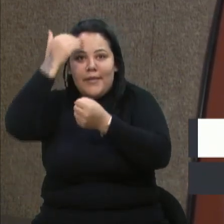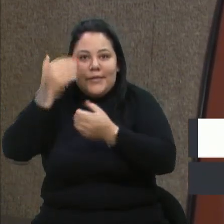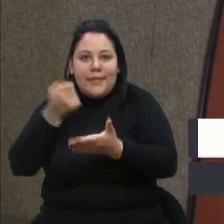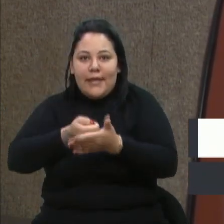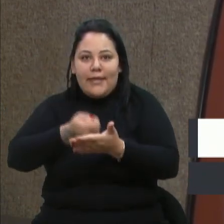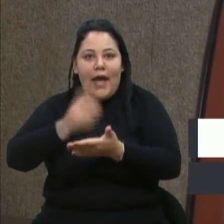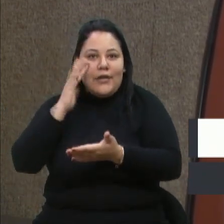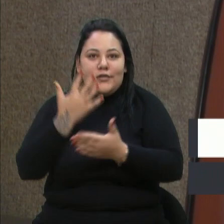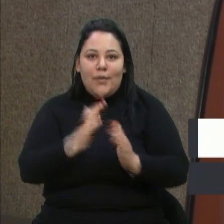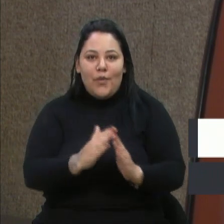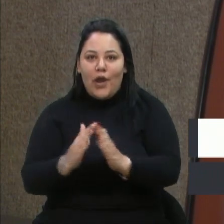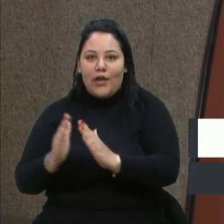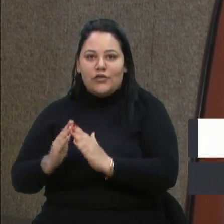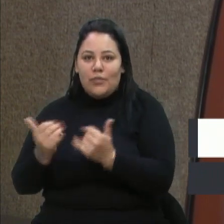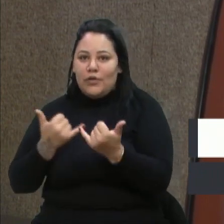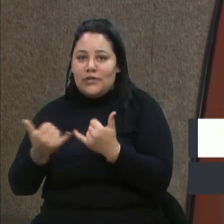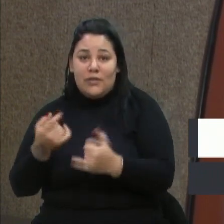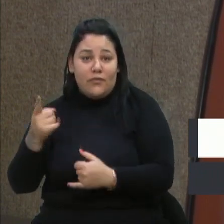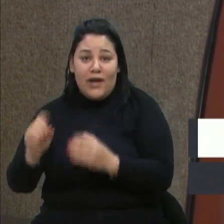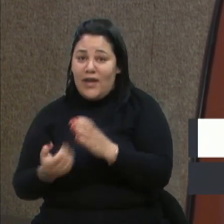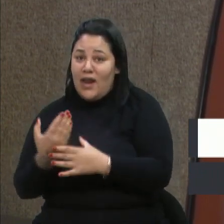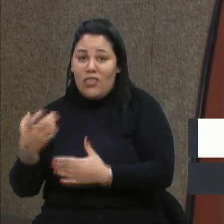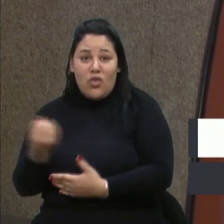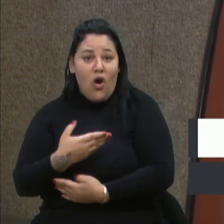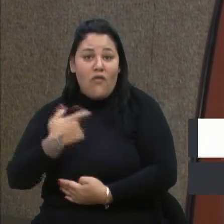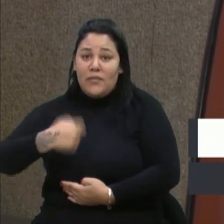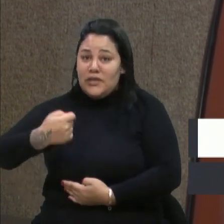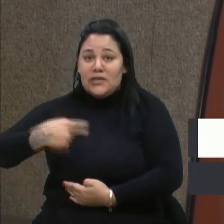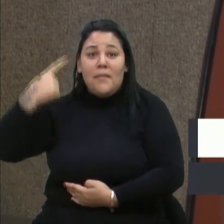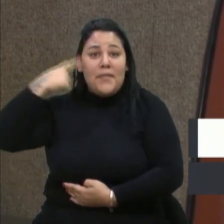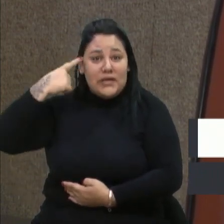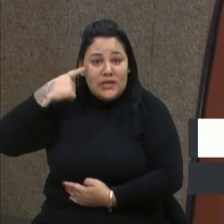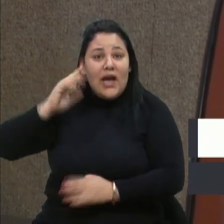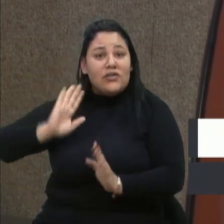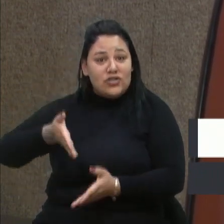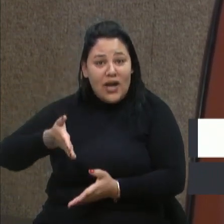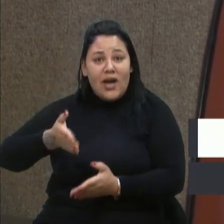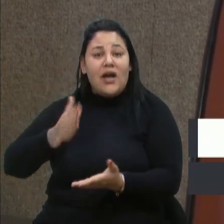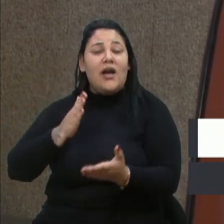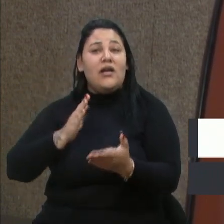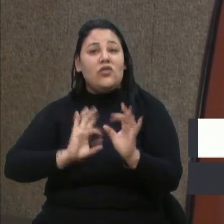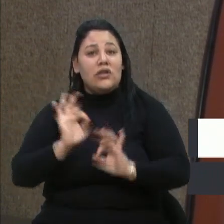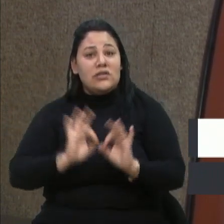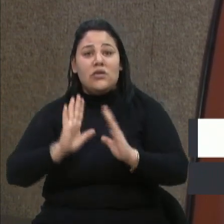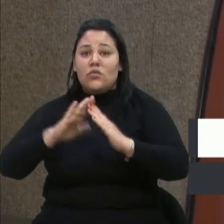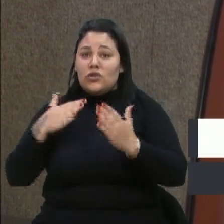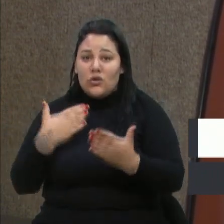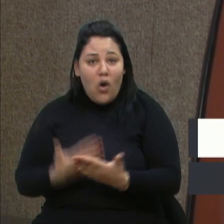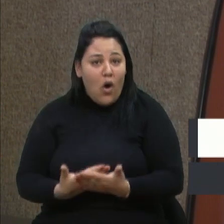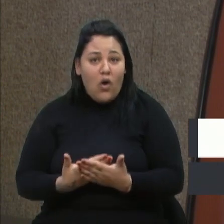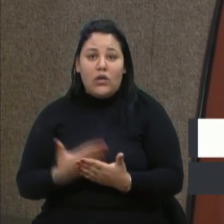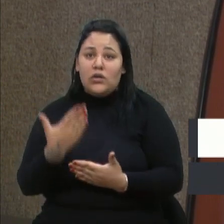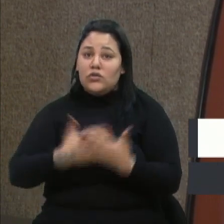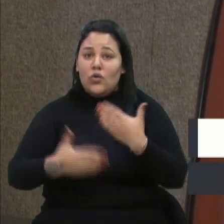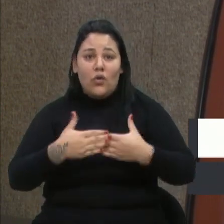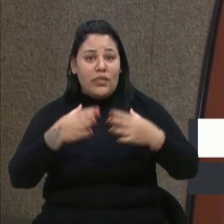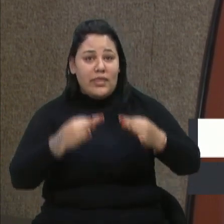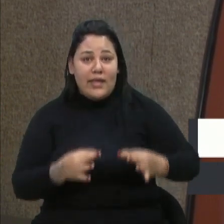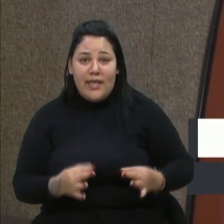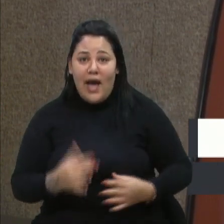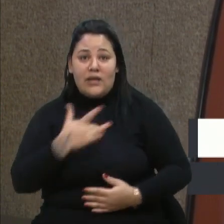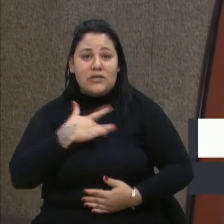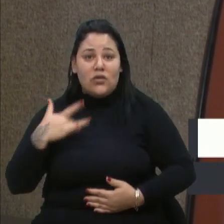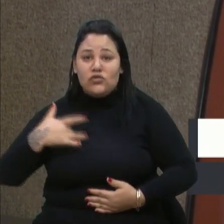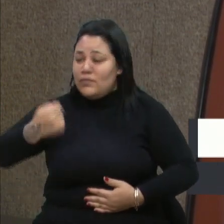moradias lá que serão feitas novas, tem que já pensar no planejamento de escolas, que nem o senhor falou, de toda a parte de saúde. Tem que ter